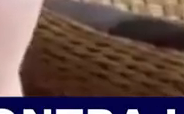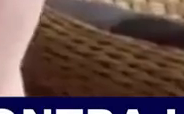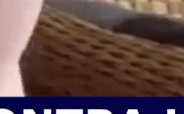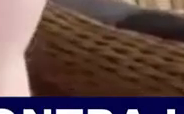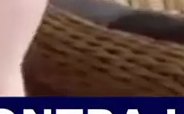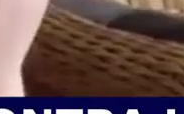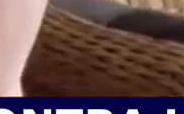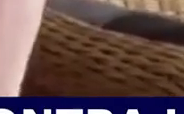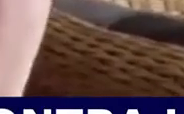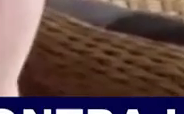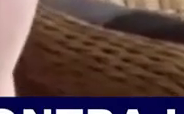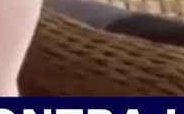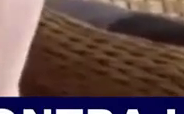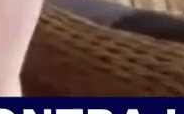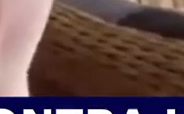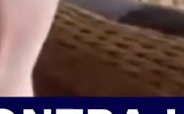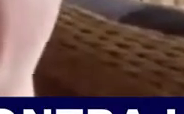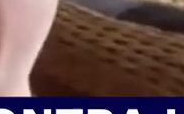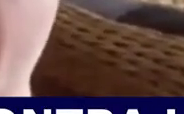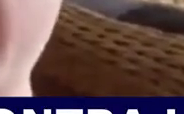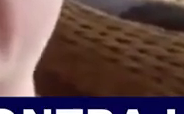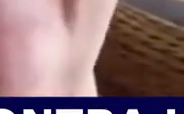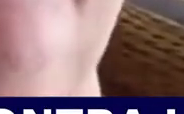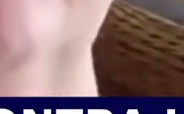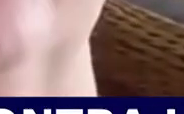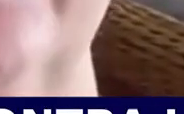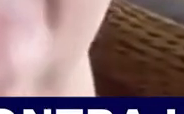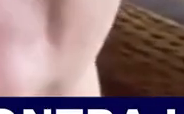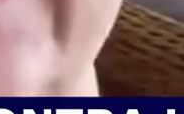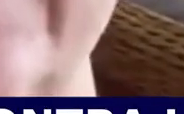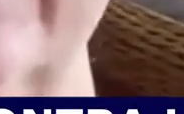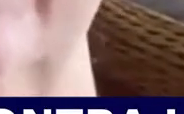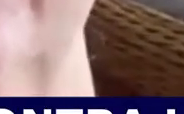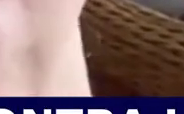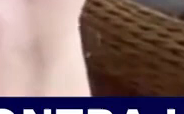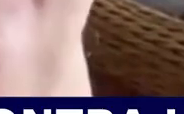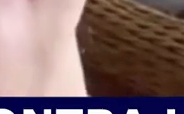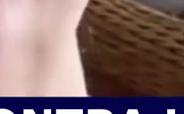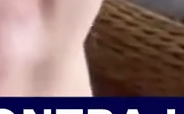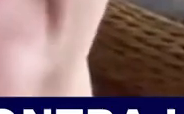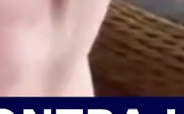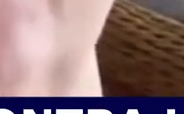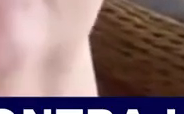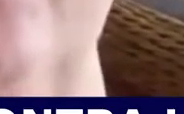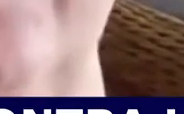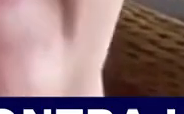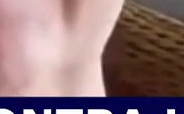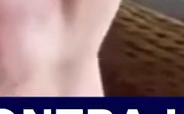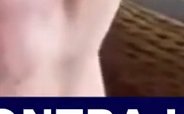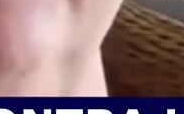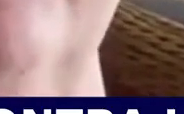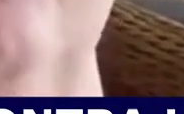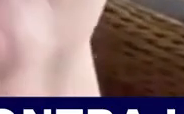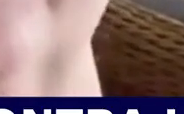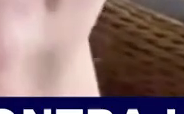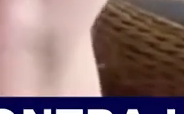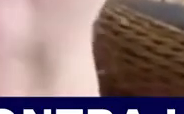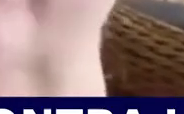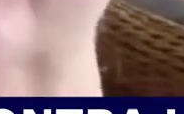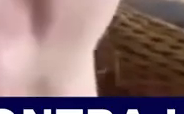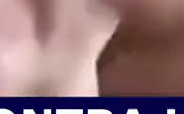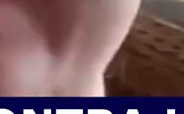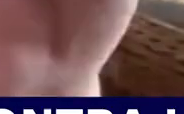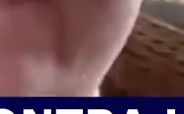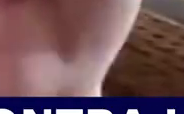voto de Cássio Conká é uma aberração. Entre outras coisas, o valente Cássio Conká transformou